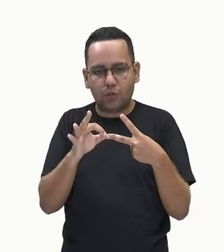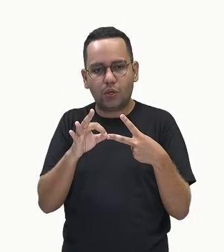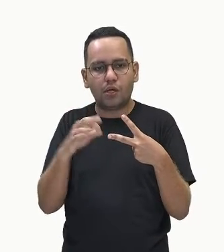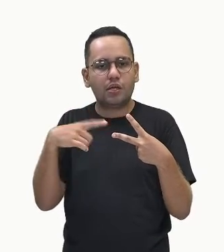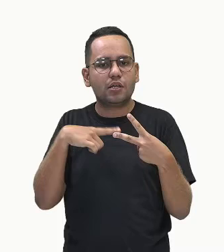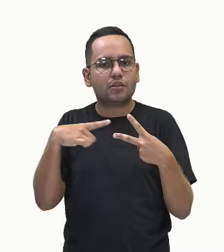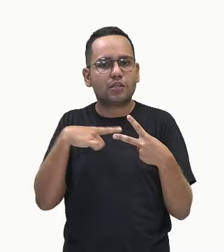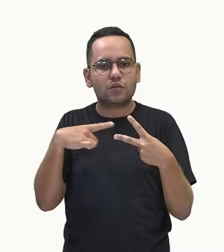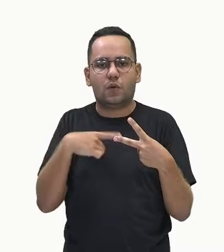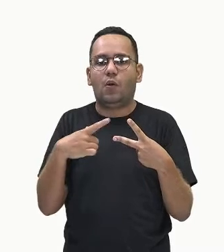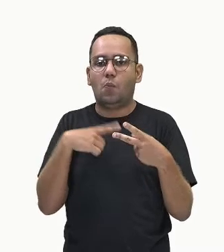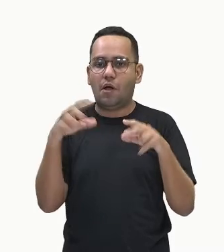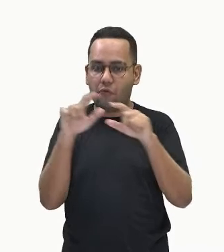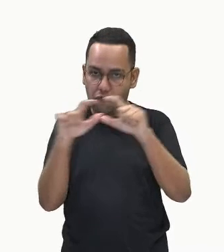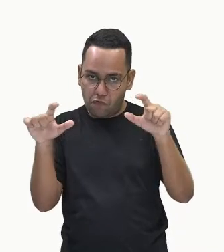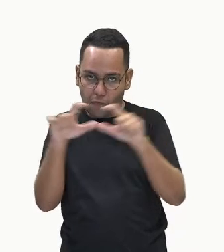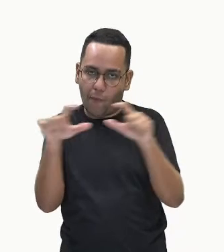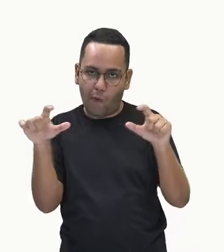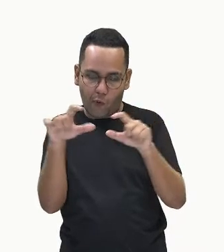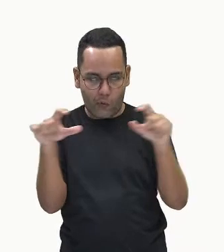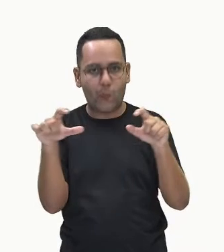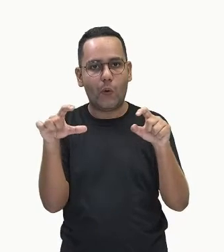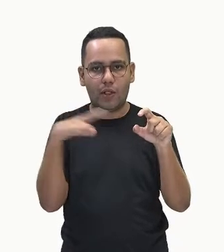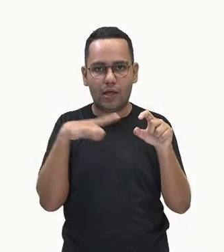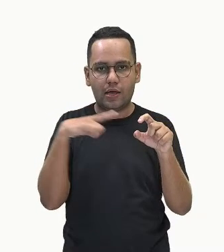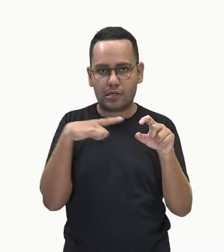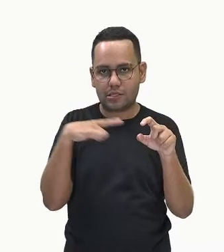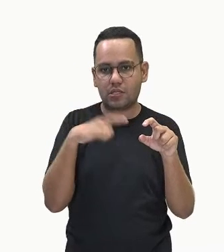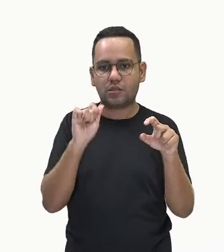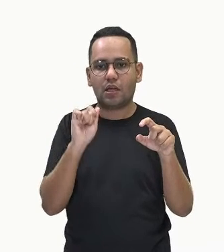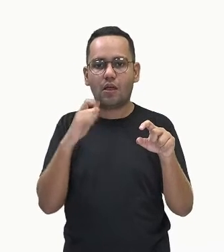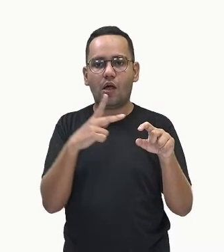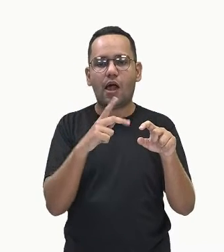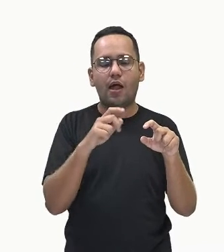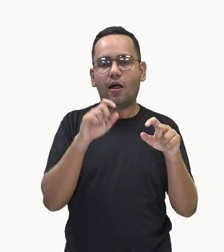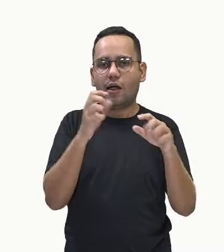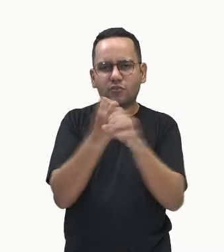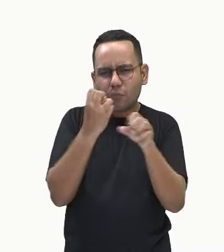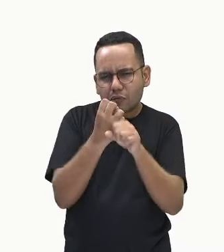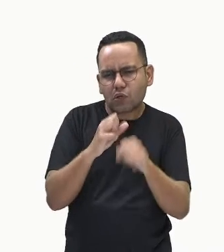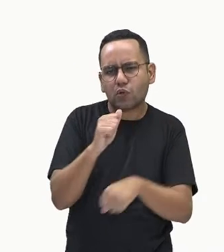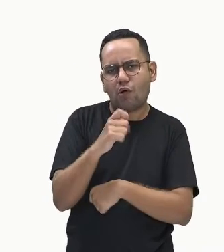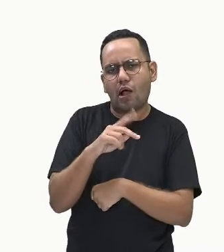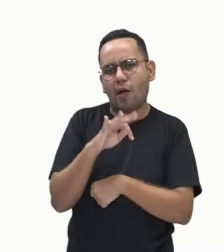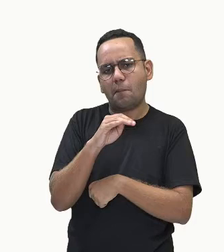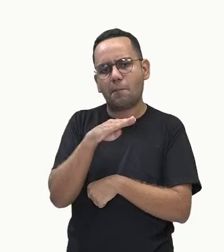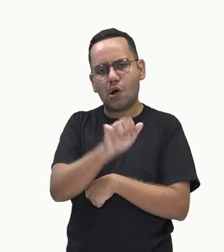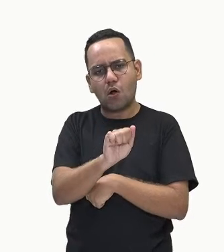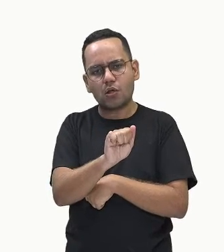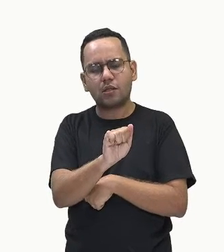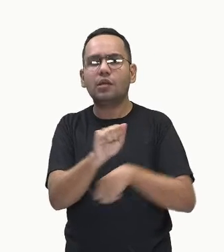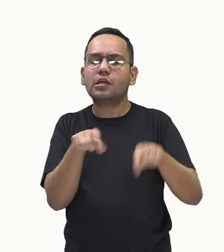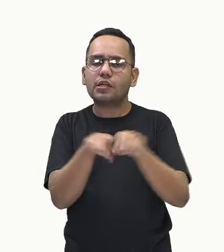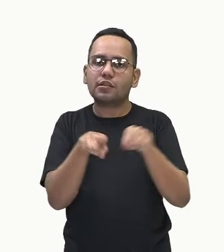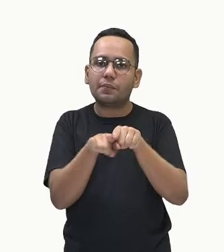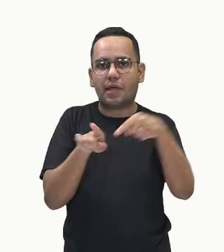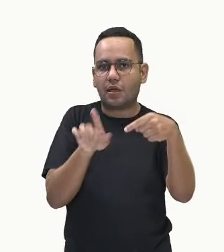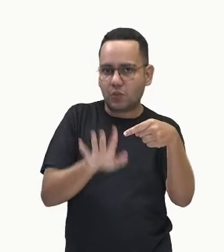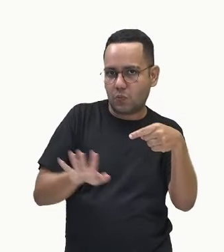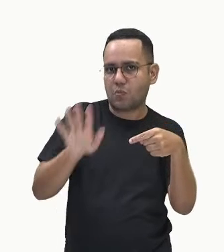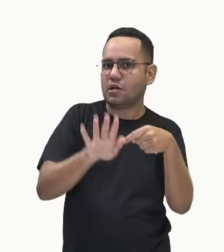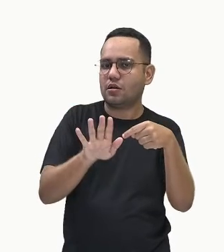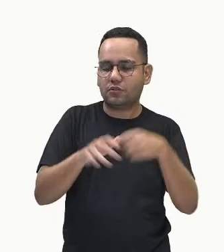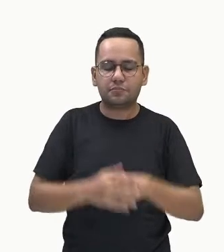uma fórmula que relaciona essa medida ao apótema e ao lado dessa figura geométrica.